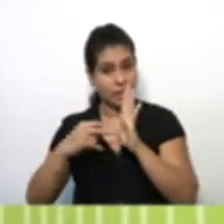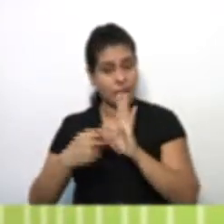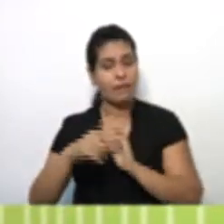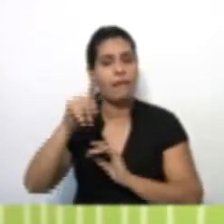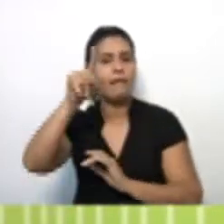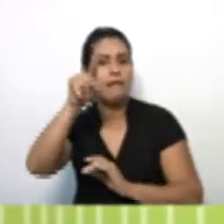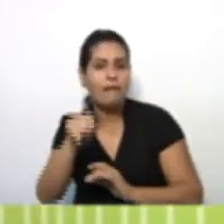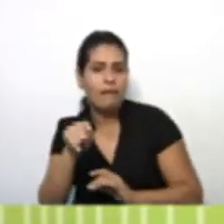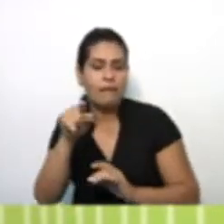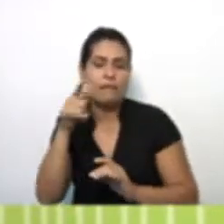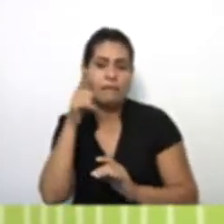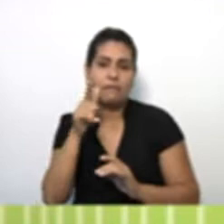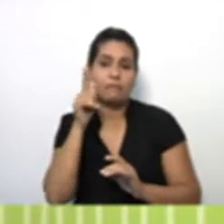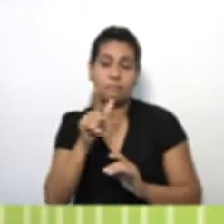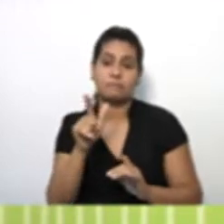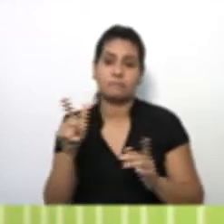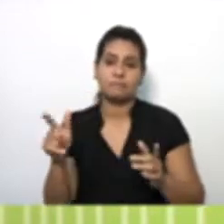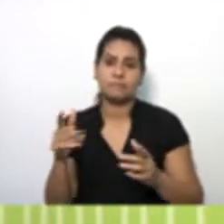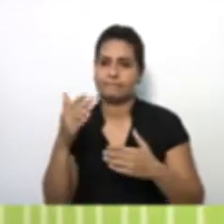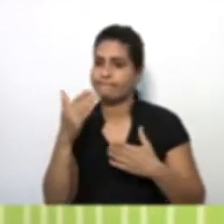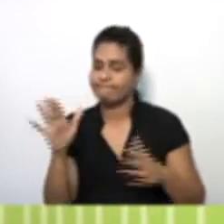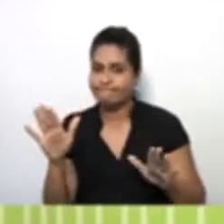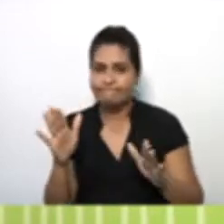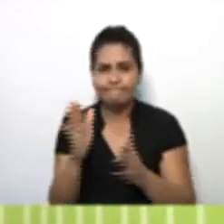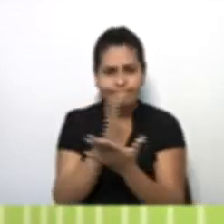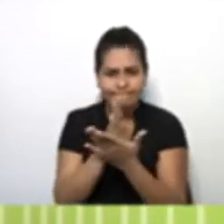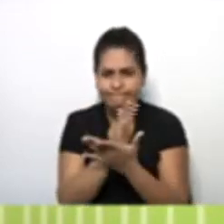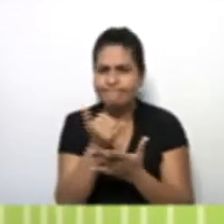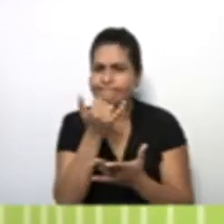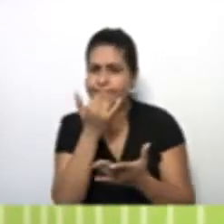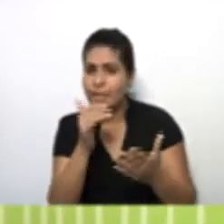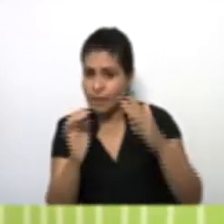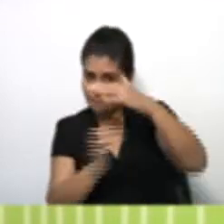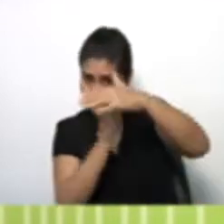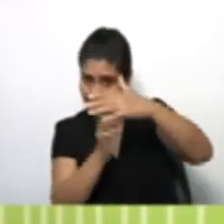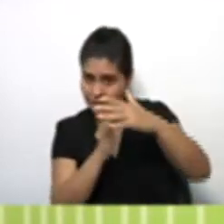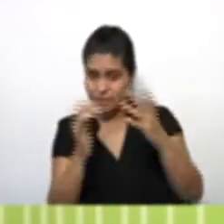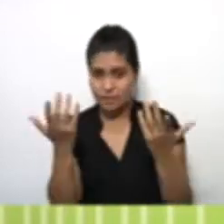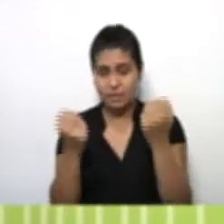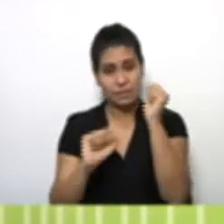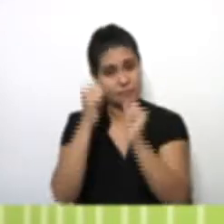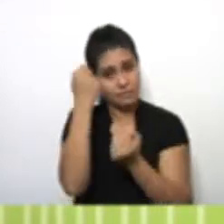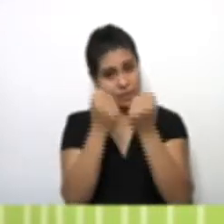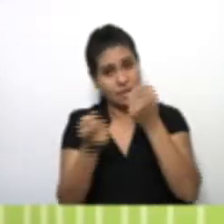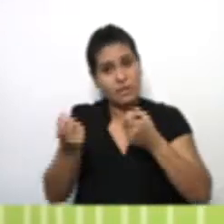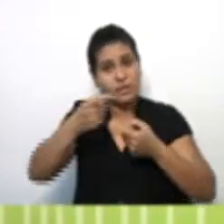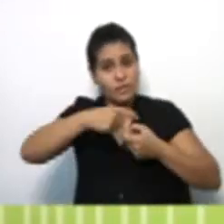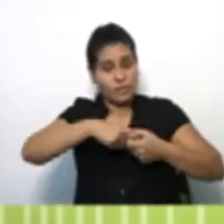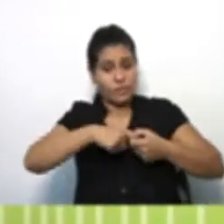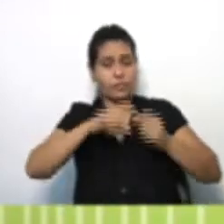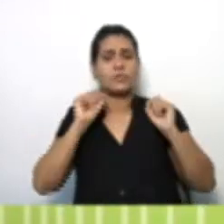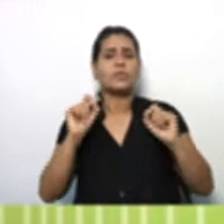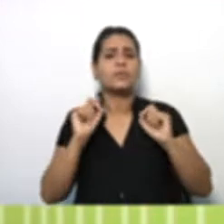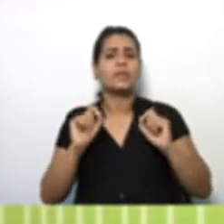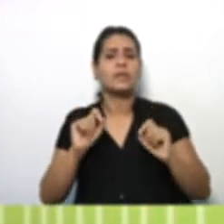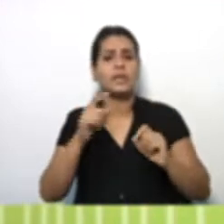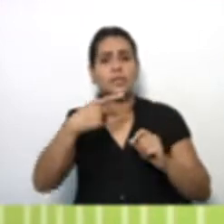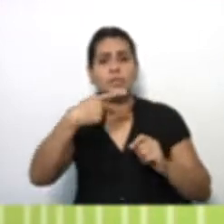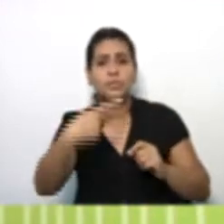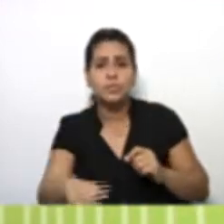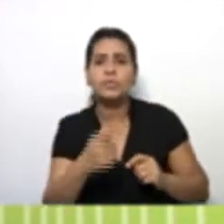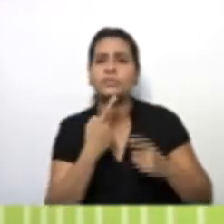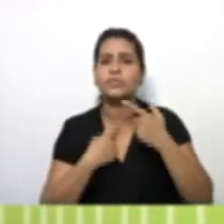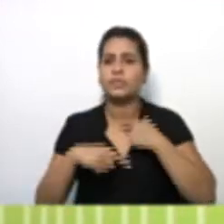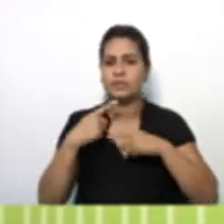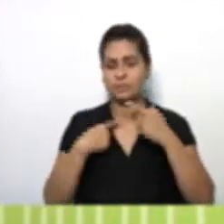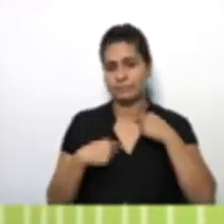é realizada, ela é uma empresa, ela é uma organização que ela está voltada para atender o quê? As suas